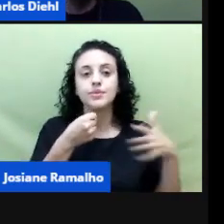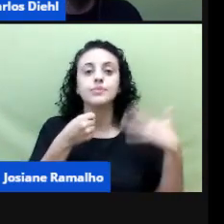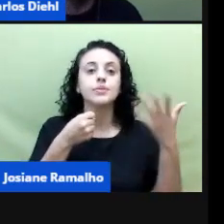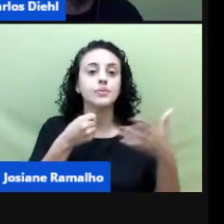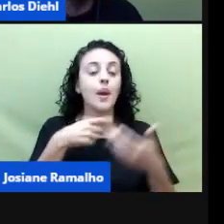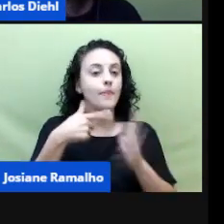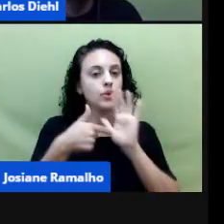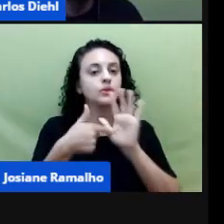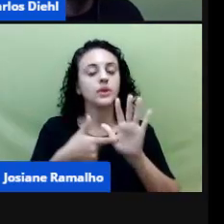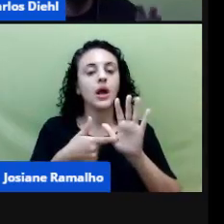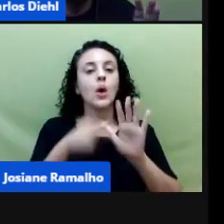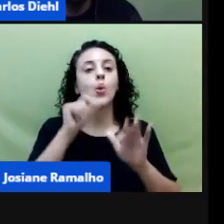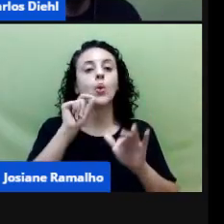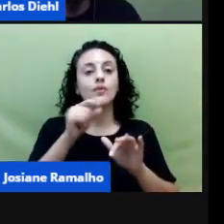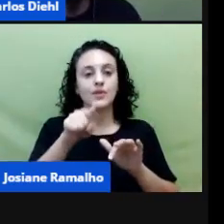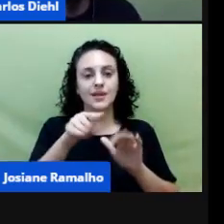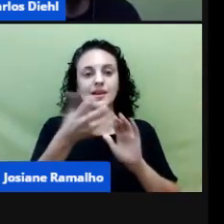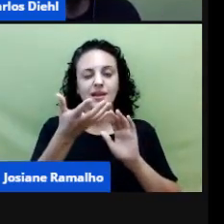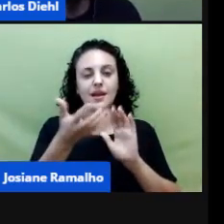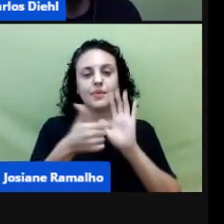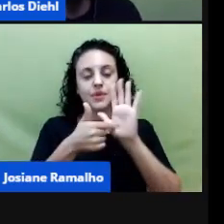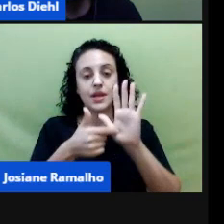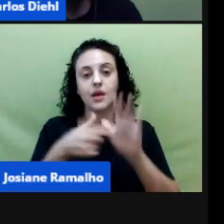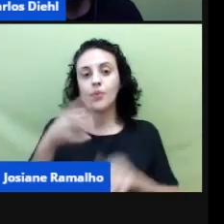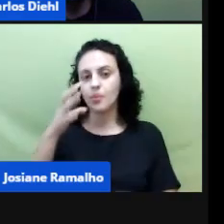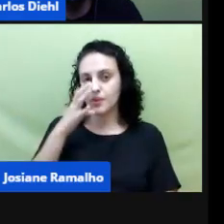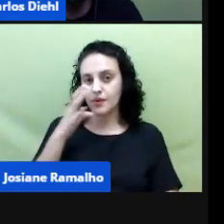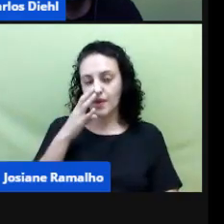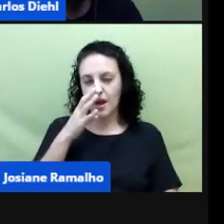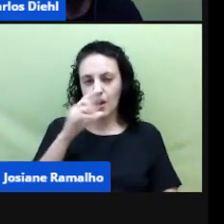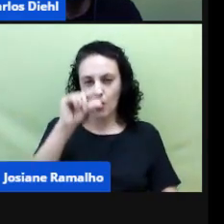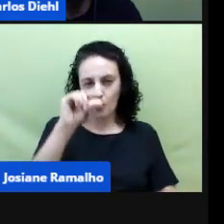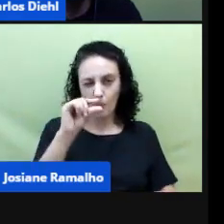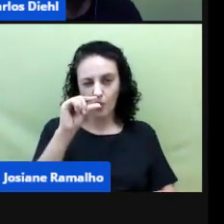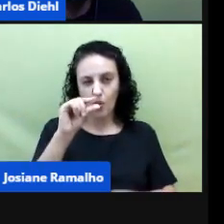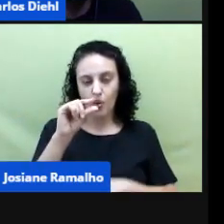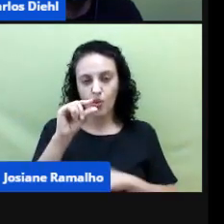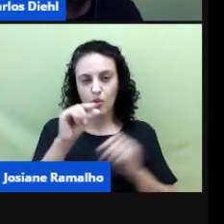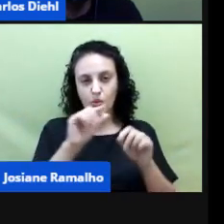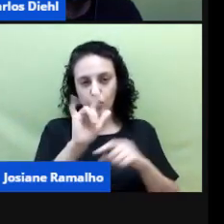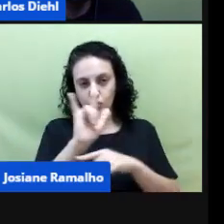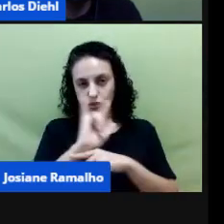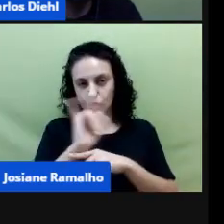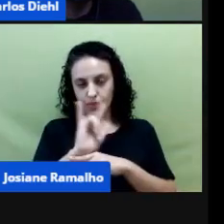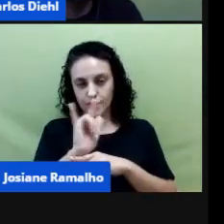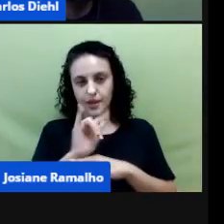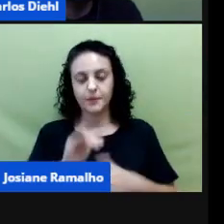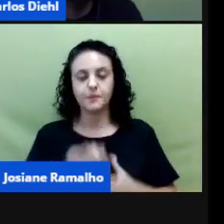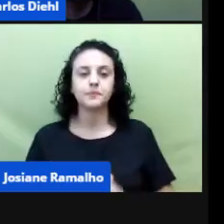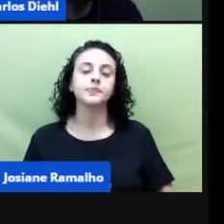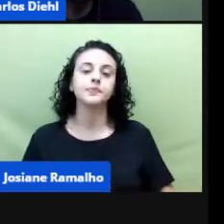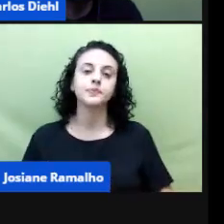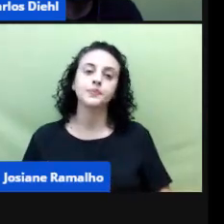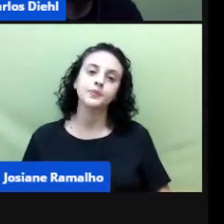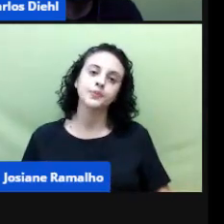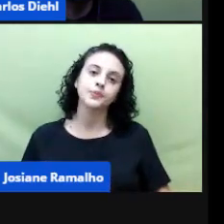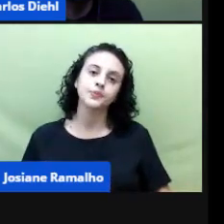documentário expositivo. Vamos ver um trecho desse documentário, Aranhas, do Animal Planet.